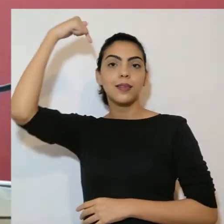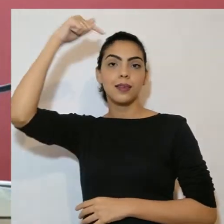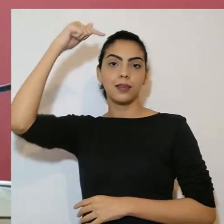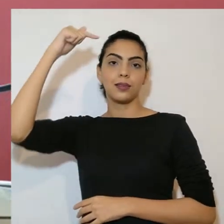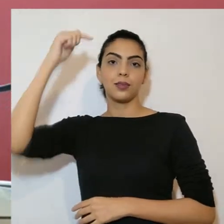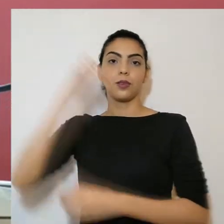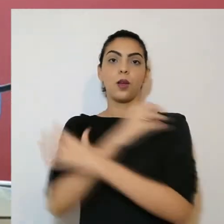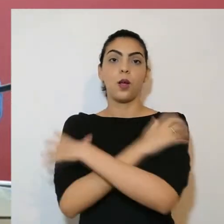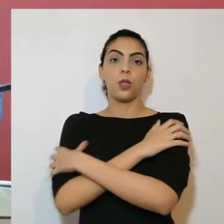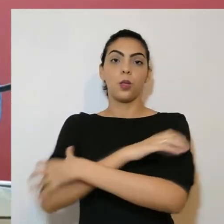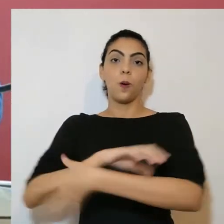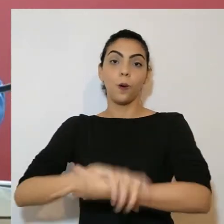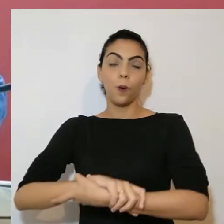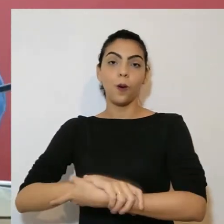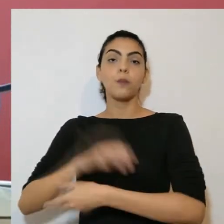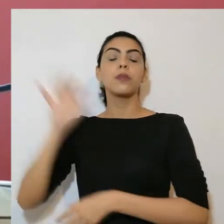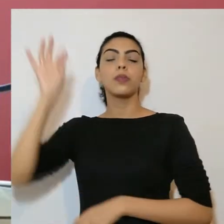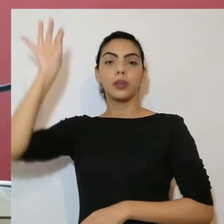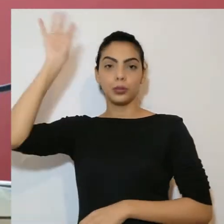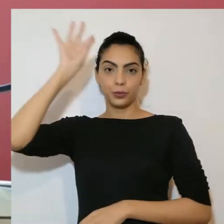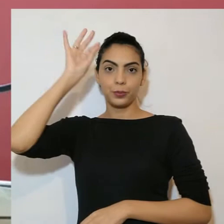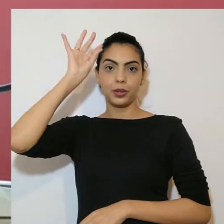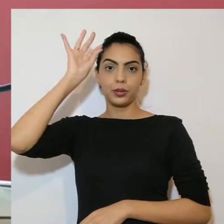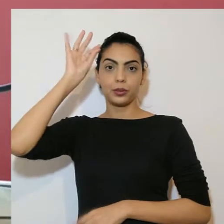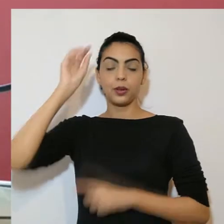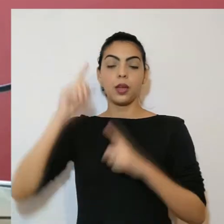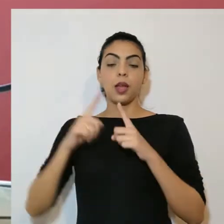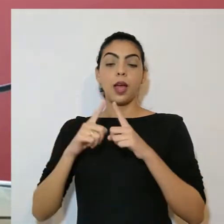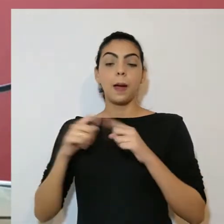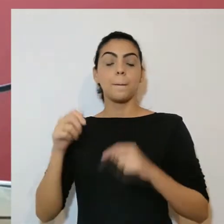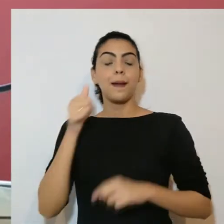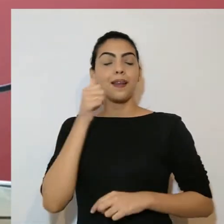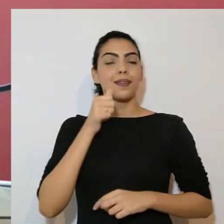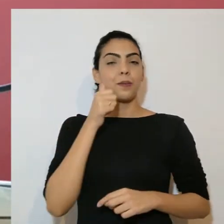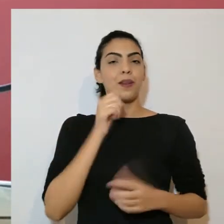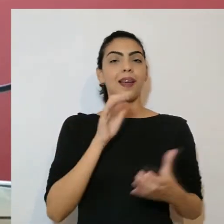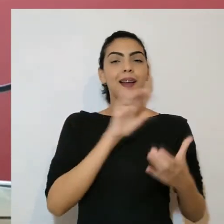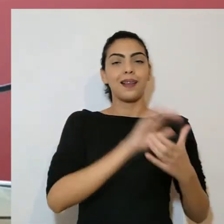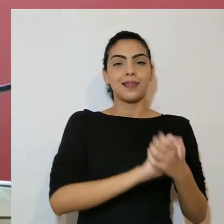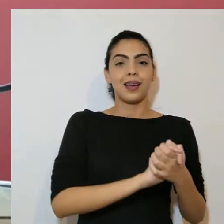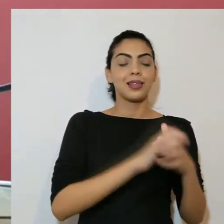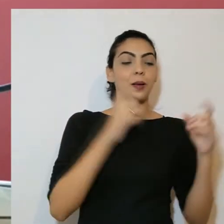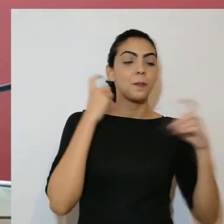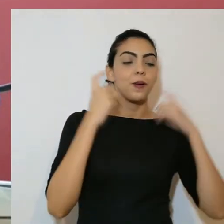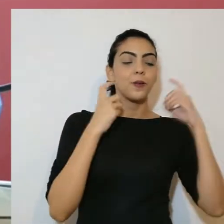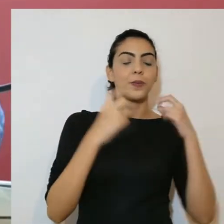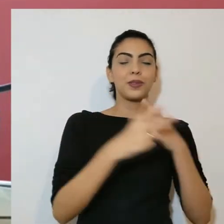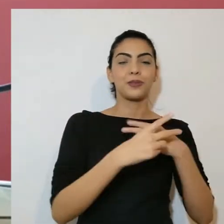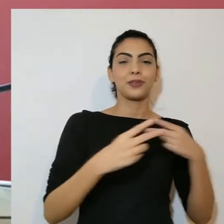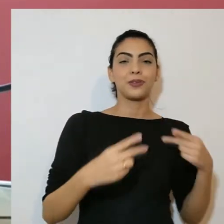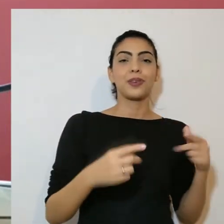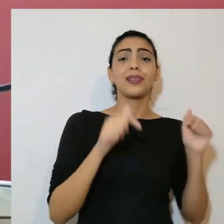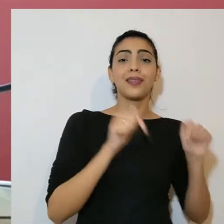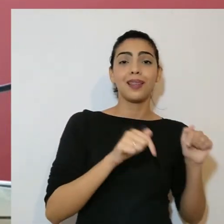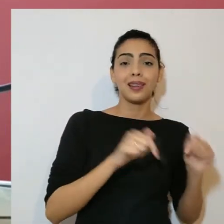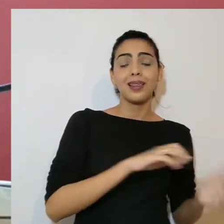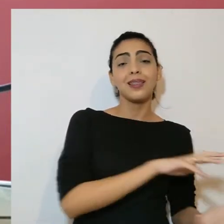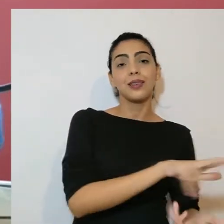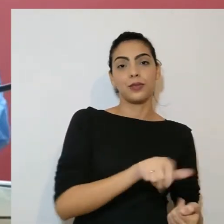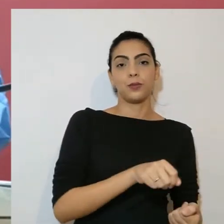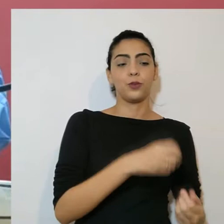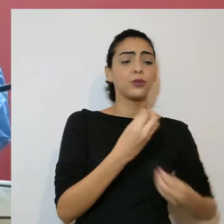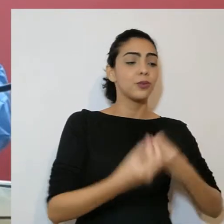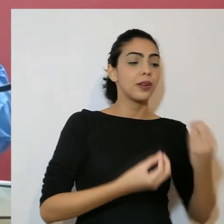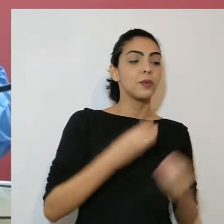serem santas no corpo e no espírito. Mas a casada preocupa-se com as coisas deste